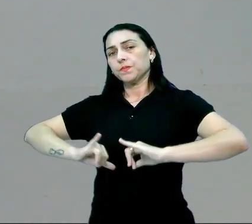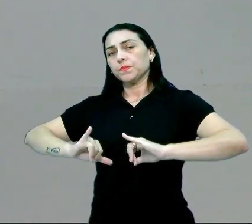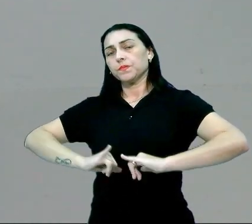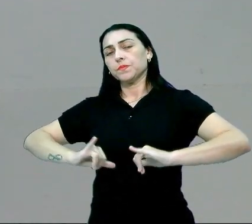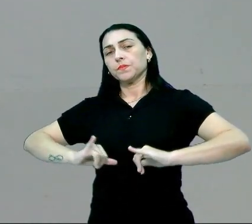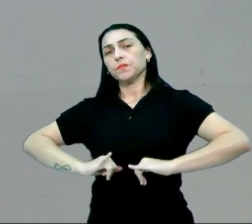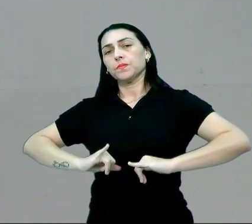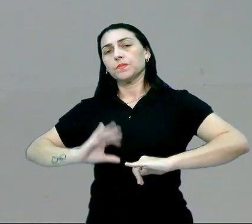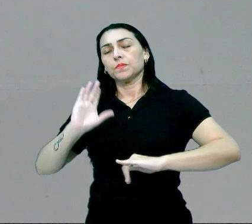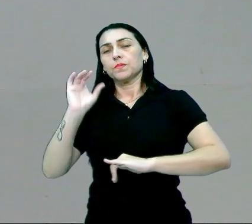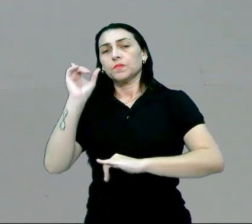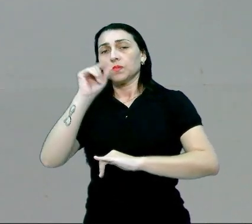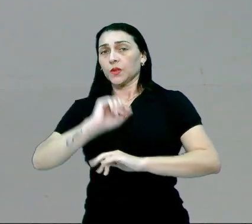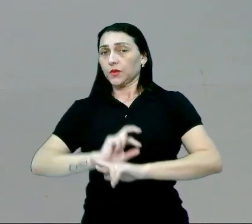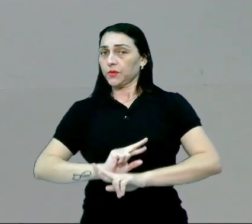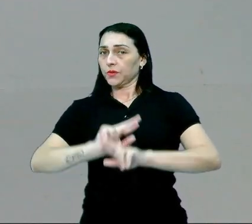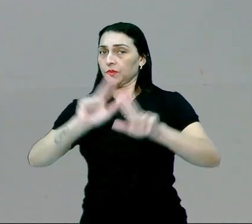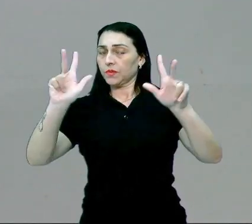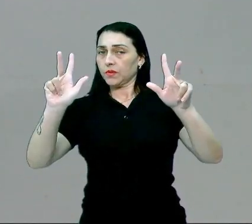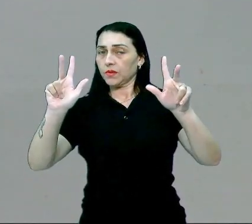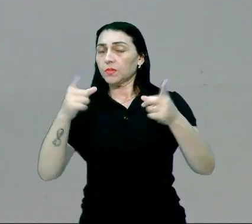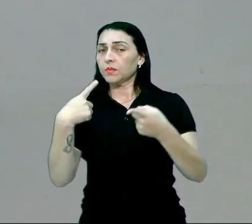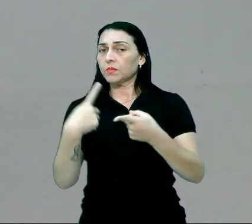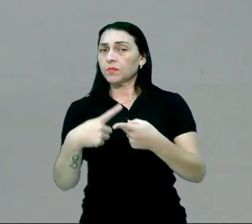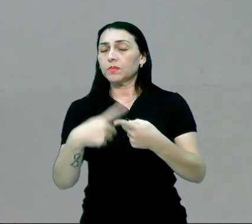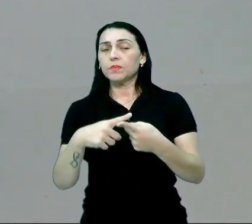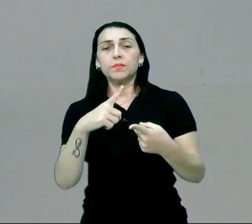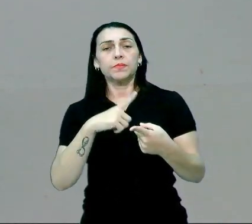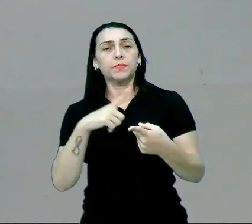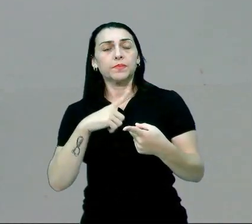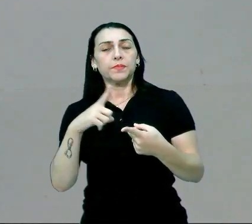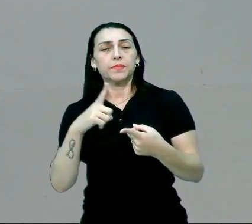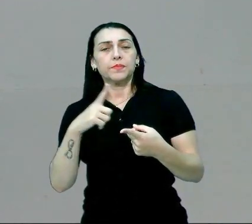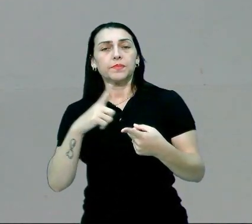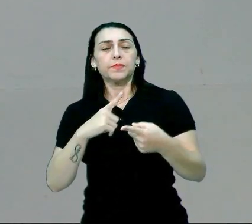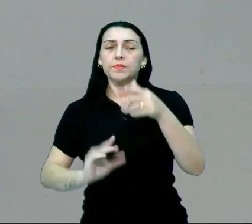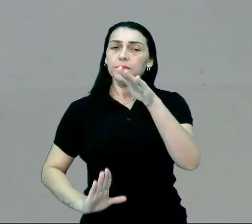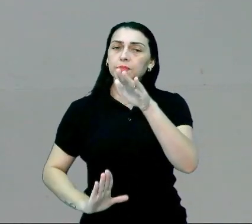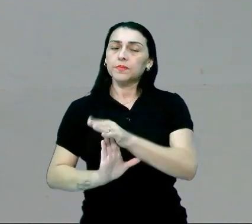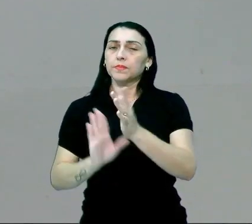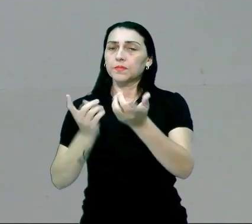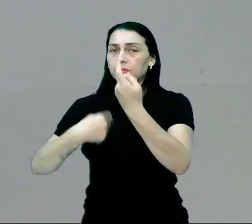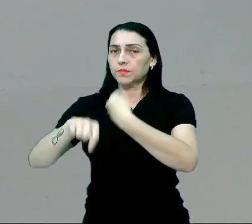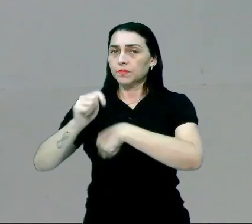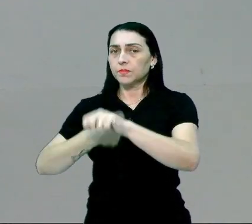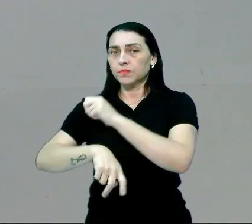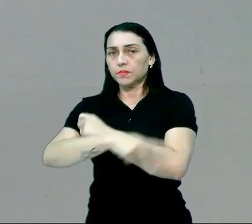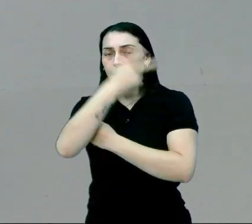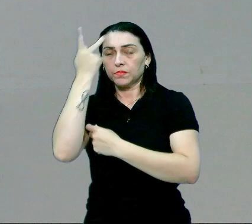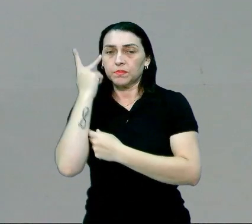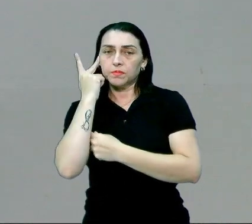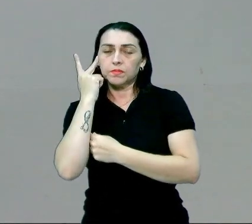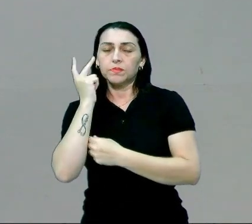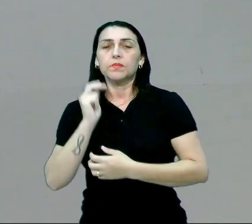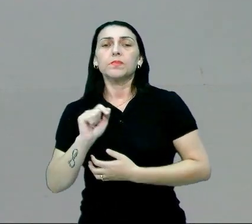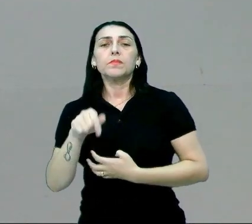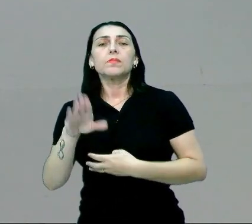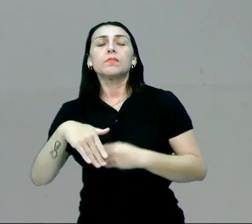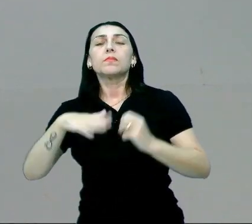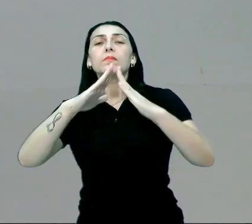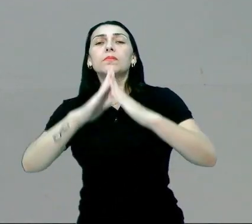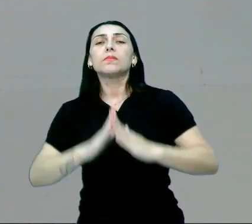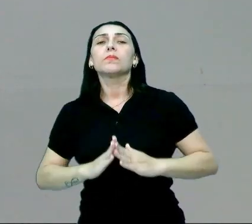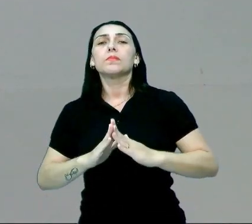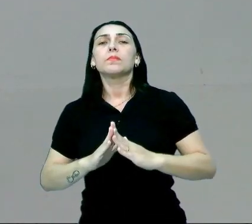com uma situação completamente adversa, porque existe justamente a limitação econômica das pessoas. Geralmente, quem mora